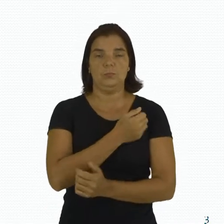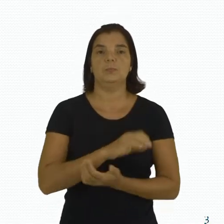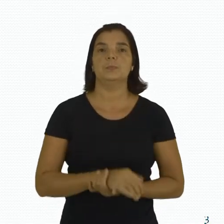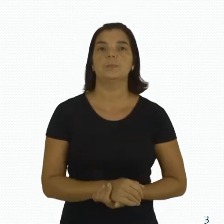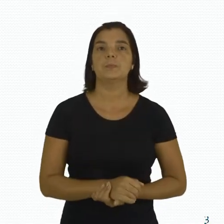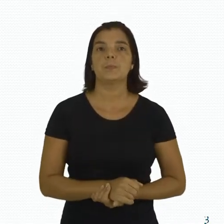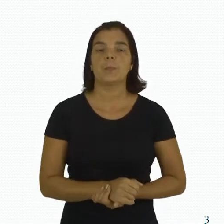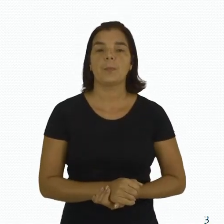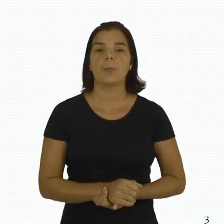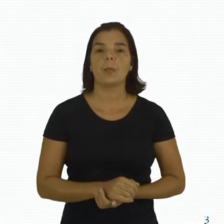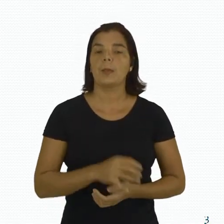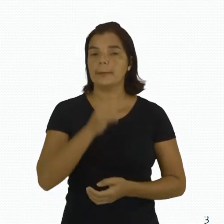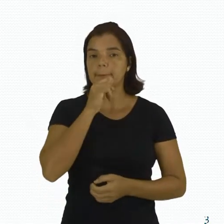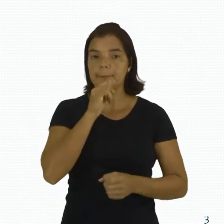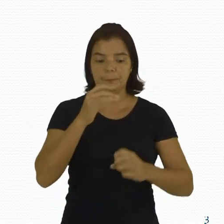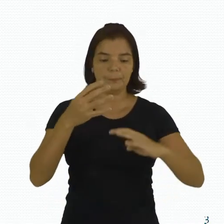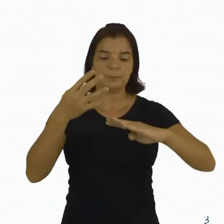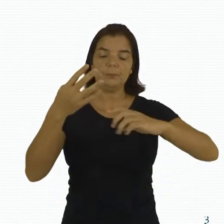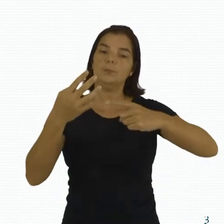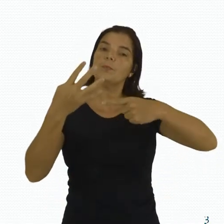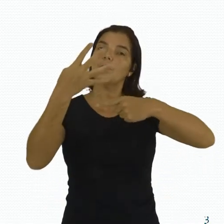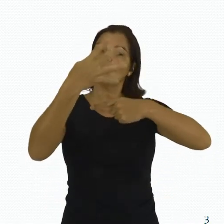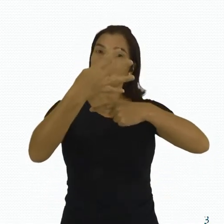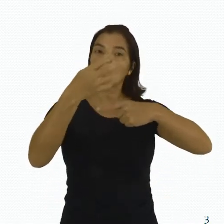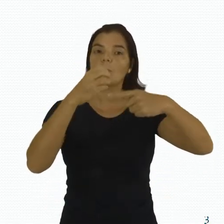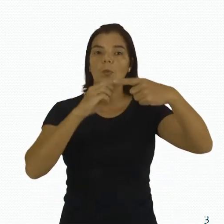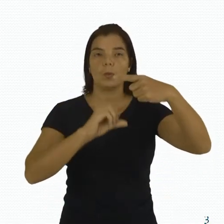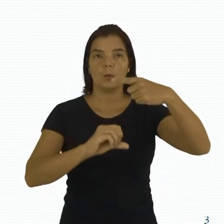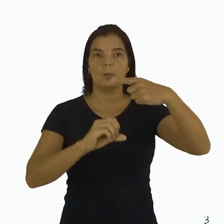lá. 4 sobre 9 é igual a